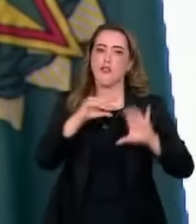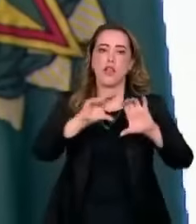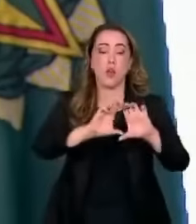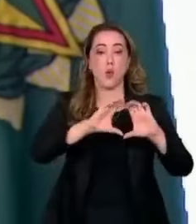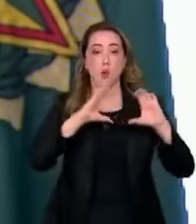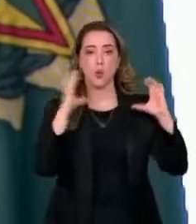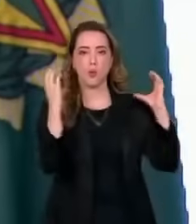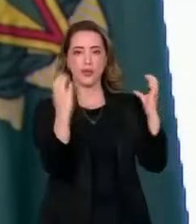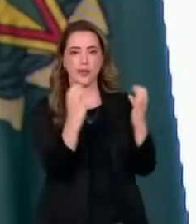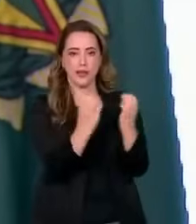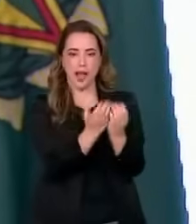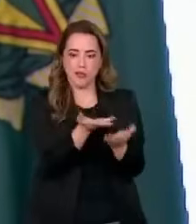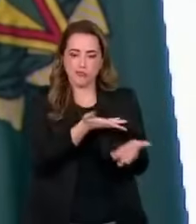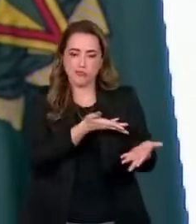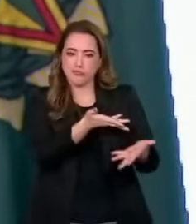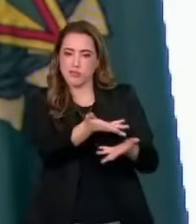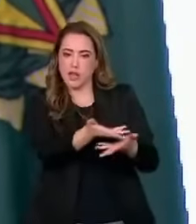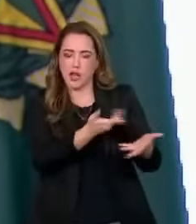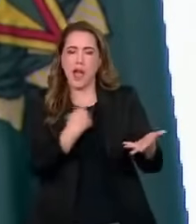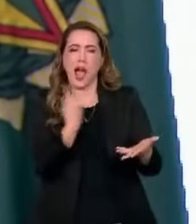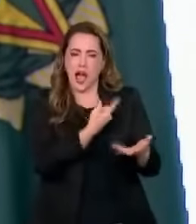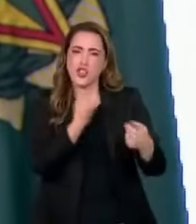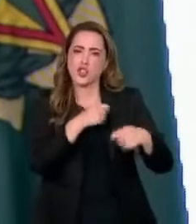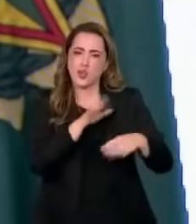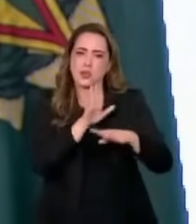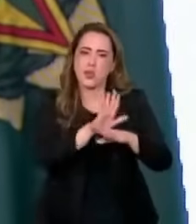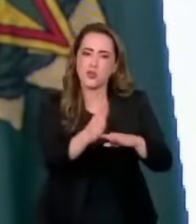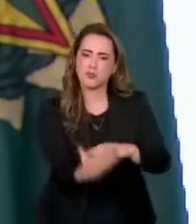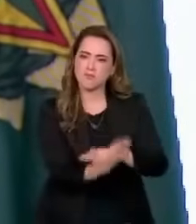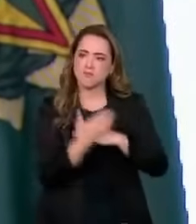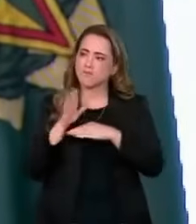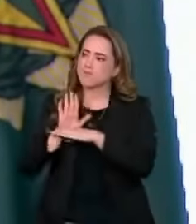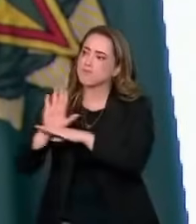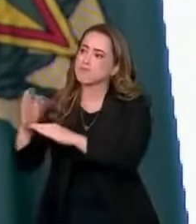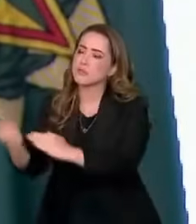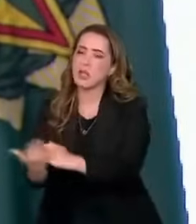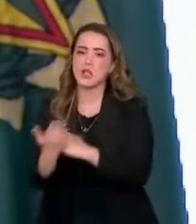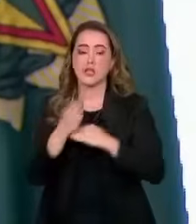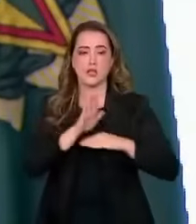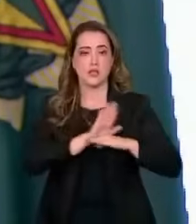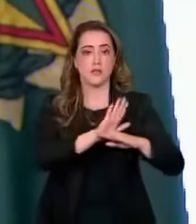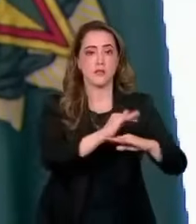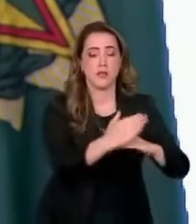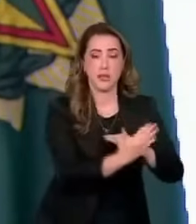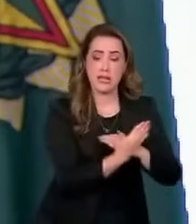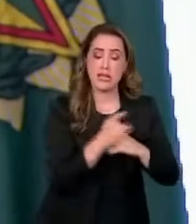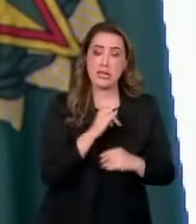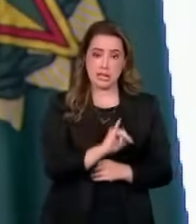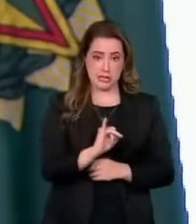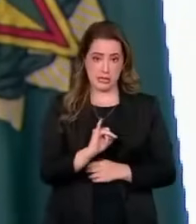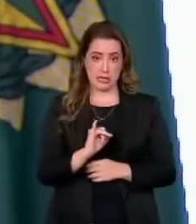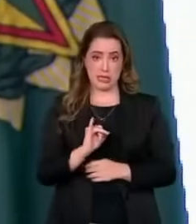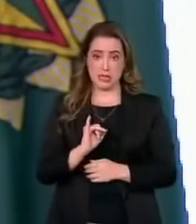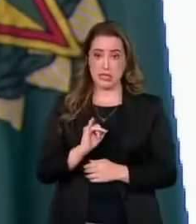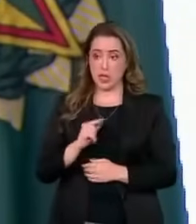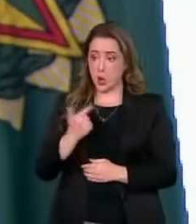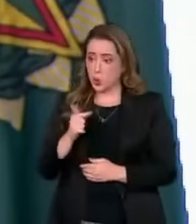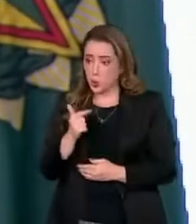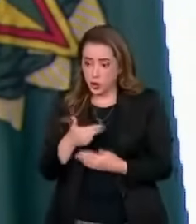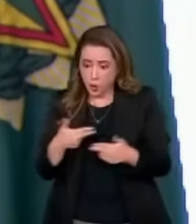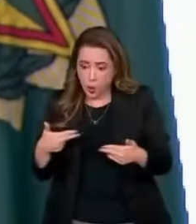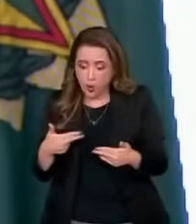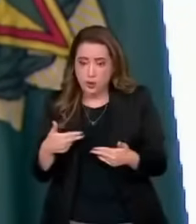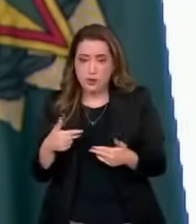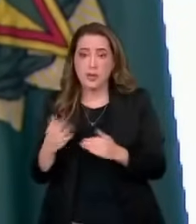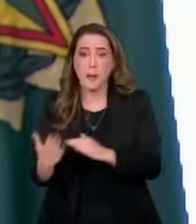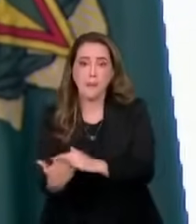precisamos nos ajudar uns aos outros. Se eu não tenho alguma coisa, estendo a mão para mim. Se eu tenho,